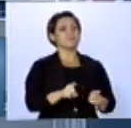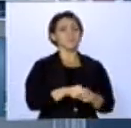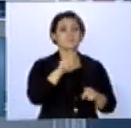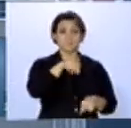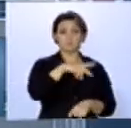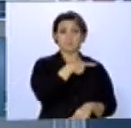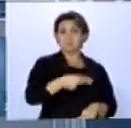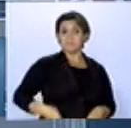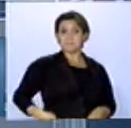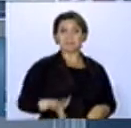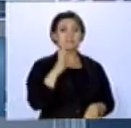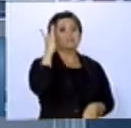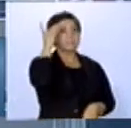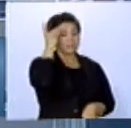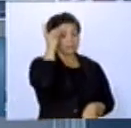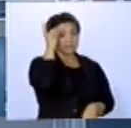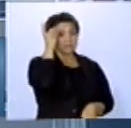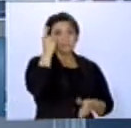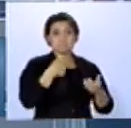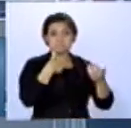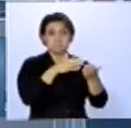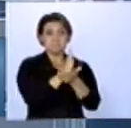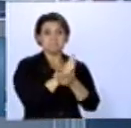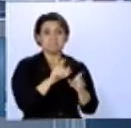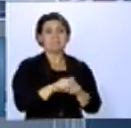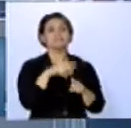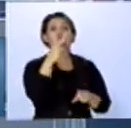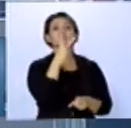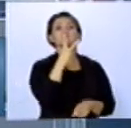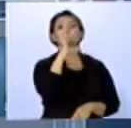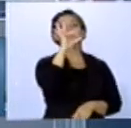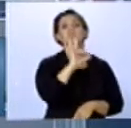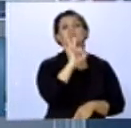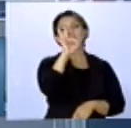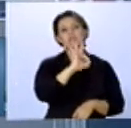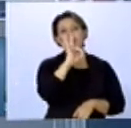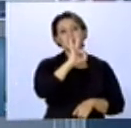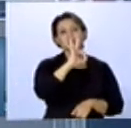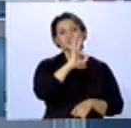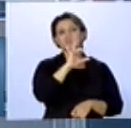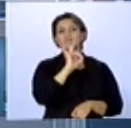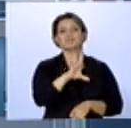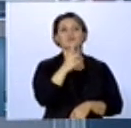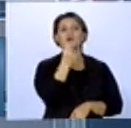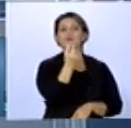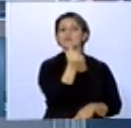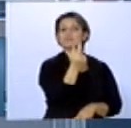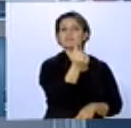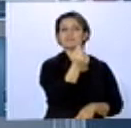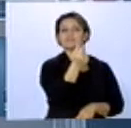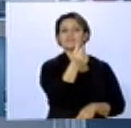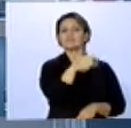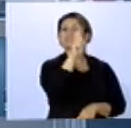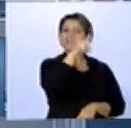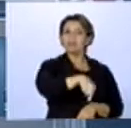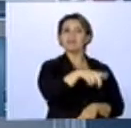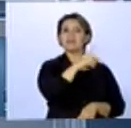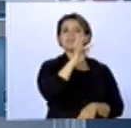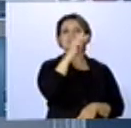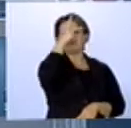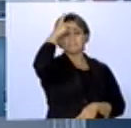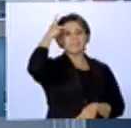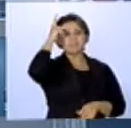da presidente Eleita de uma Rousseff dois por cento dos valores arrecadados por doações foram realizados por pessoas